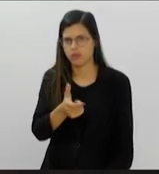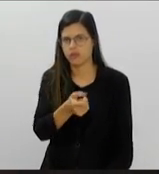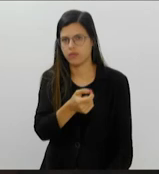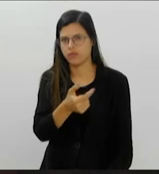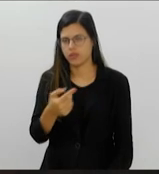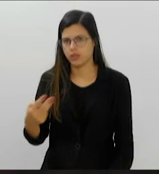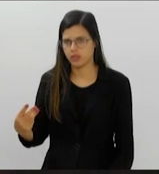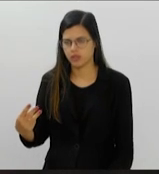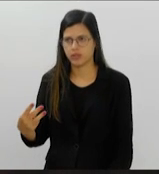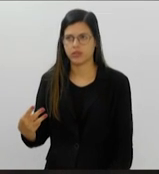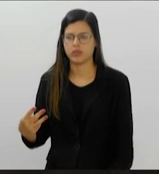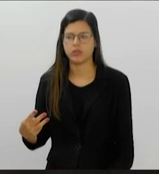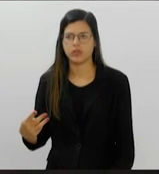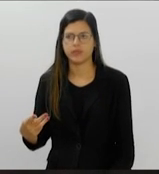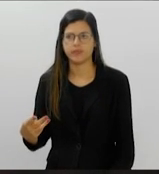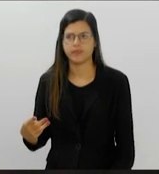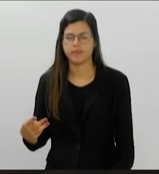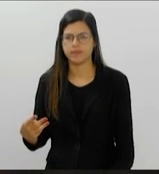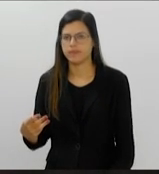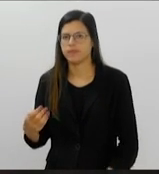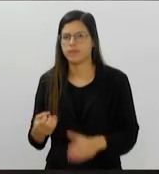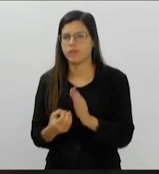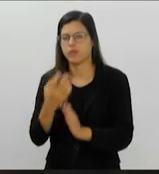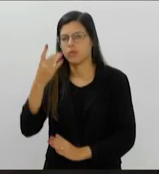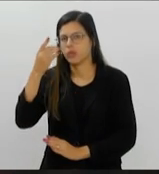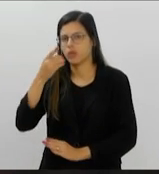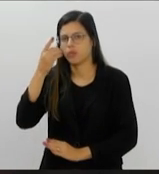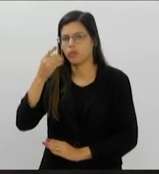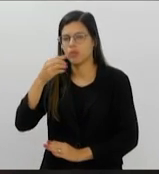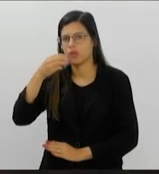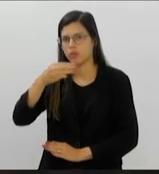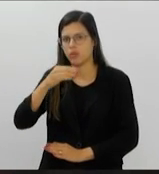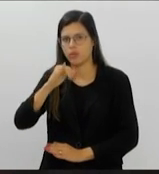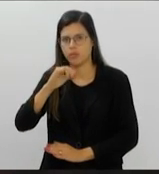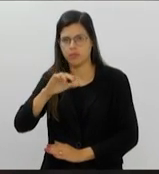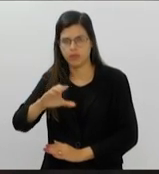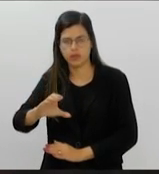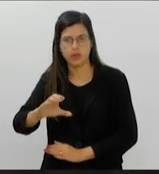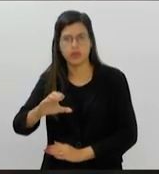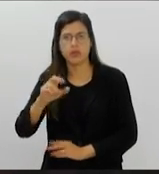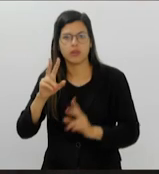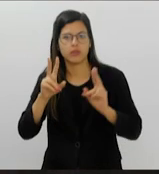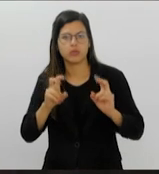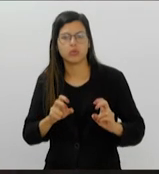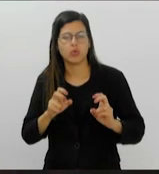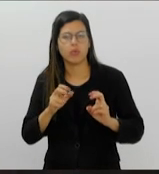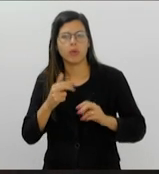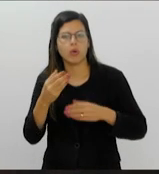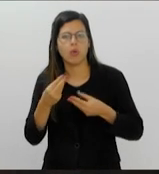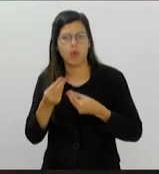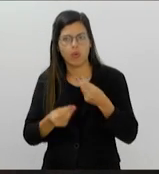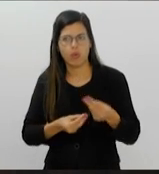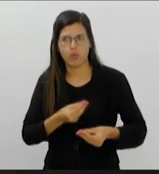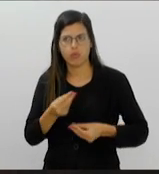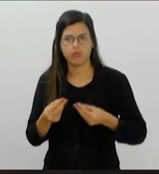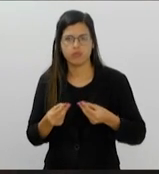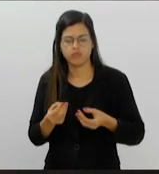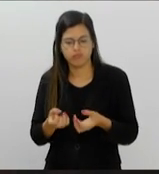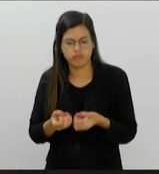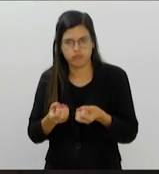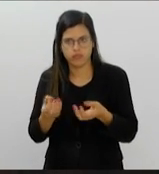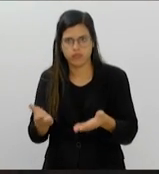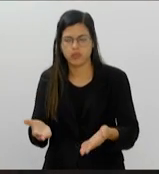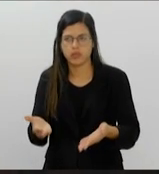2675 de 2023, de autoria do deputado Carlos Mink, que dispõe sobre o procedimento para